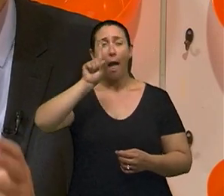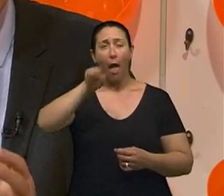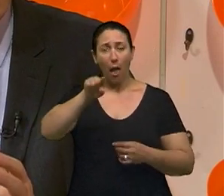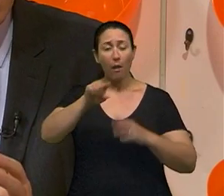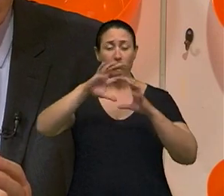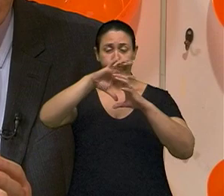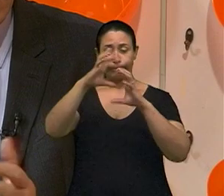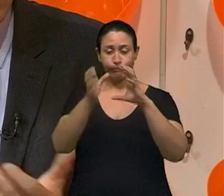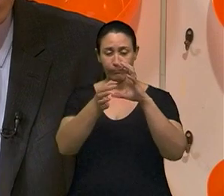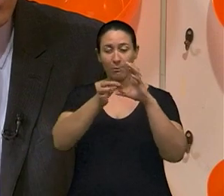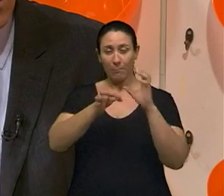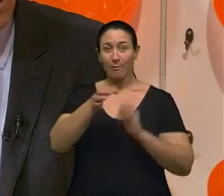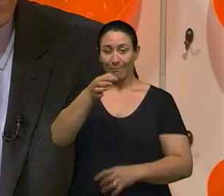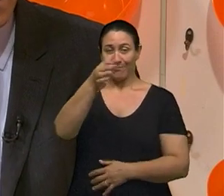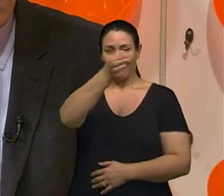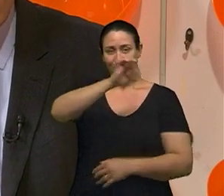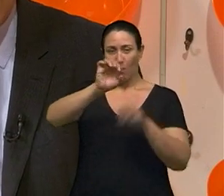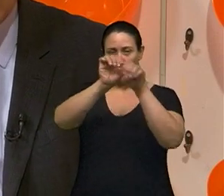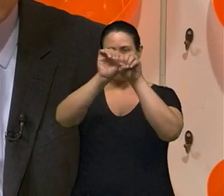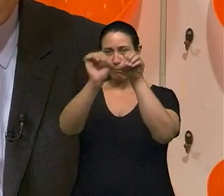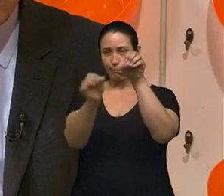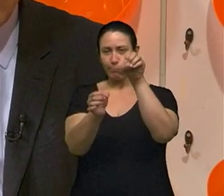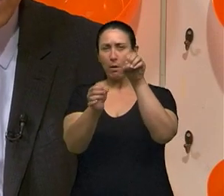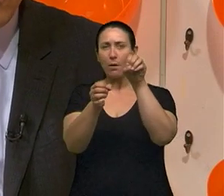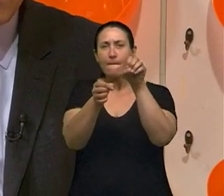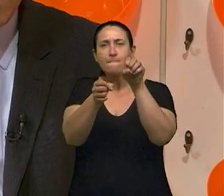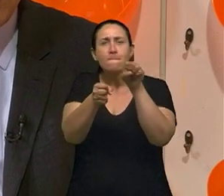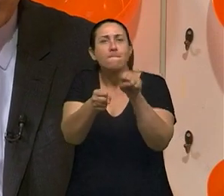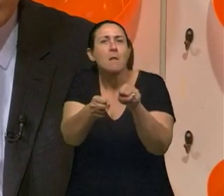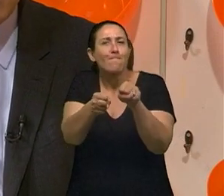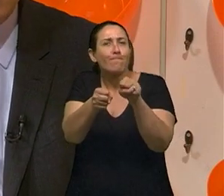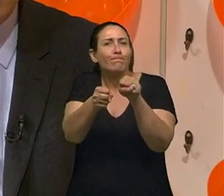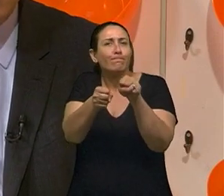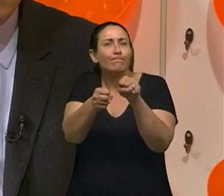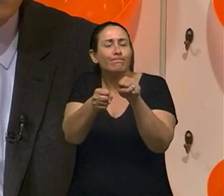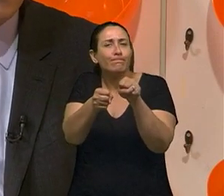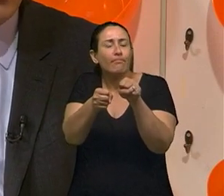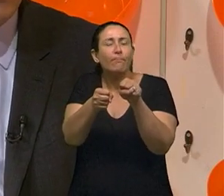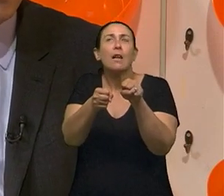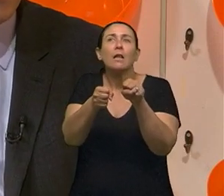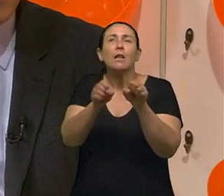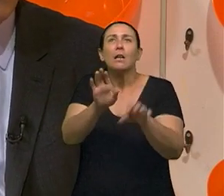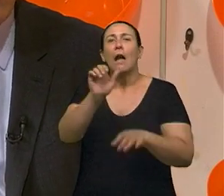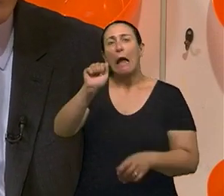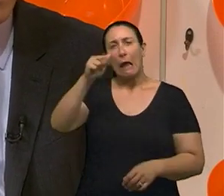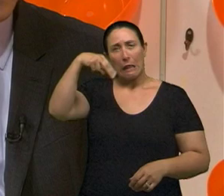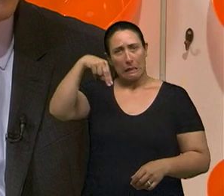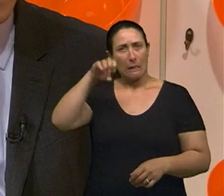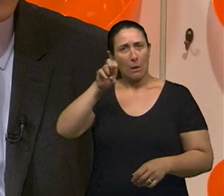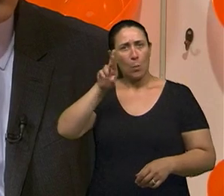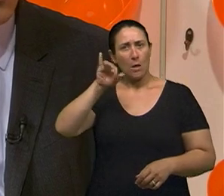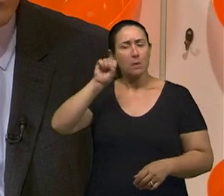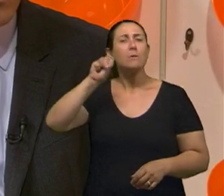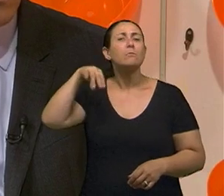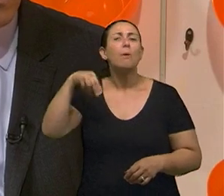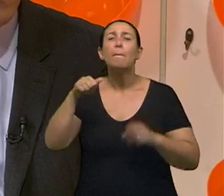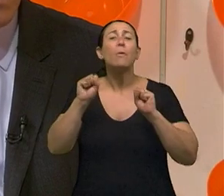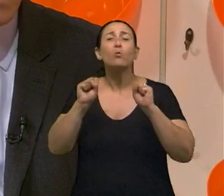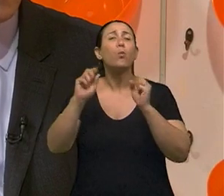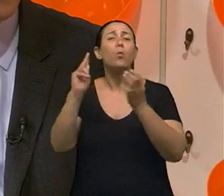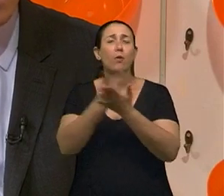segmento dessa artéria no caso a horta o aneurismo ele pode eh se originar em qualquer artéria do